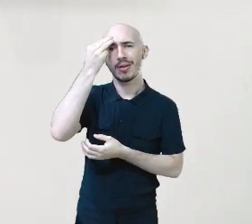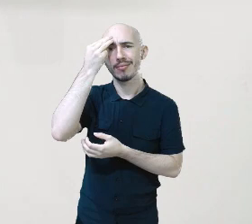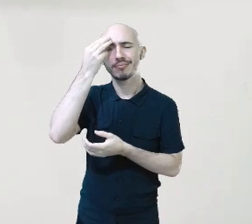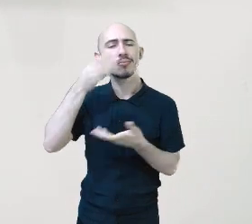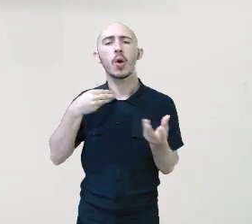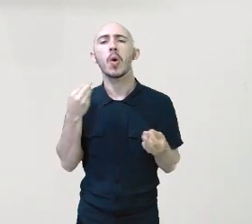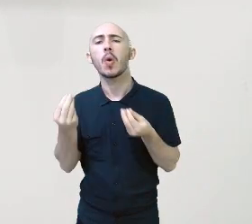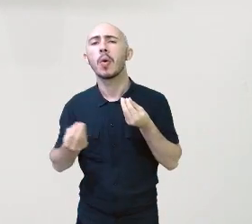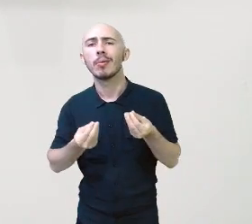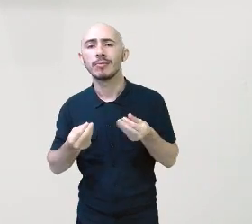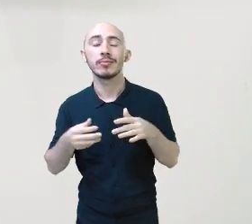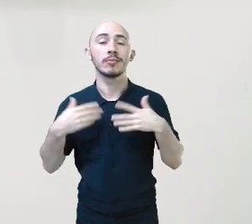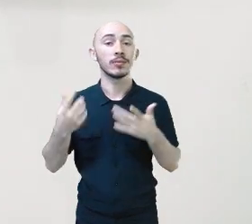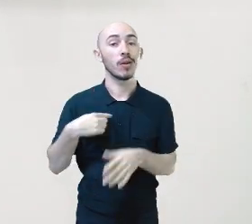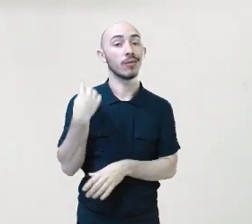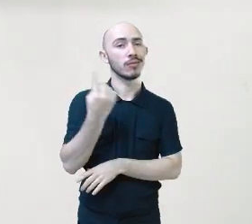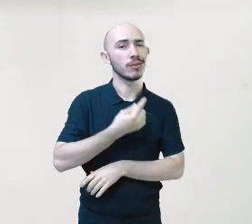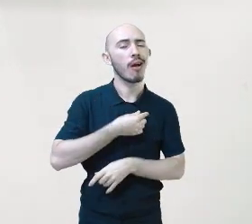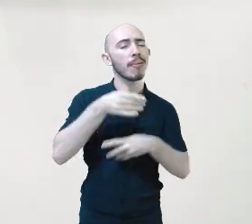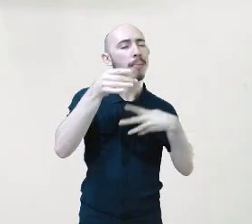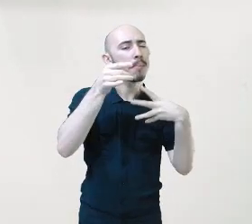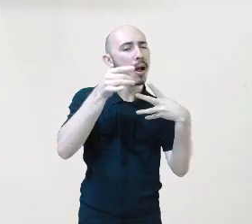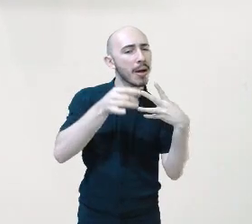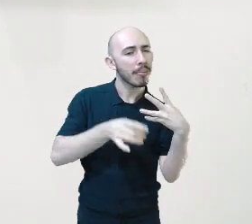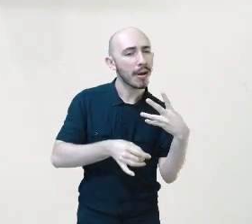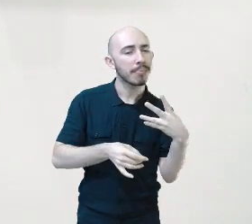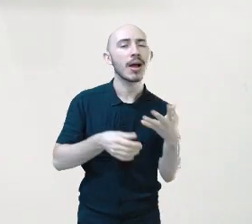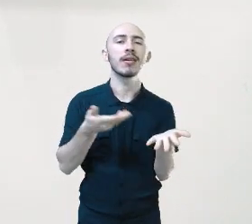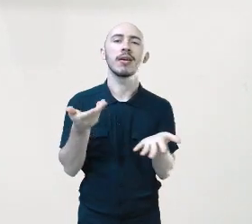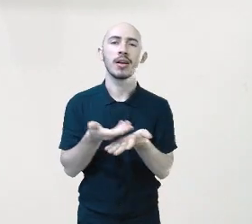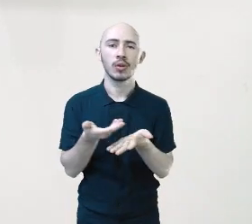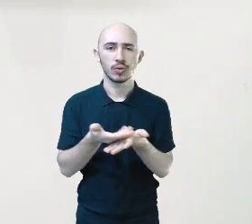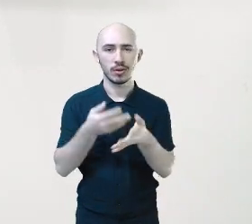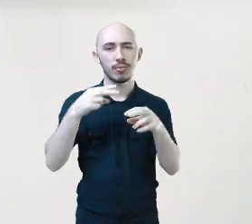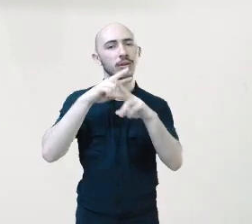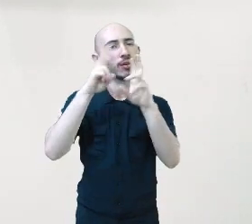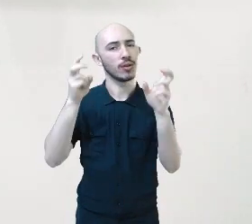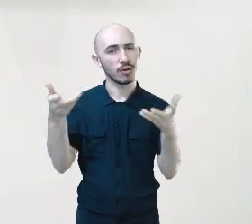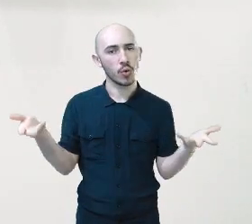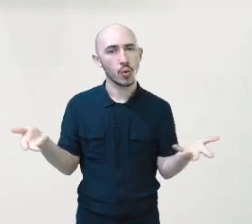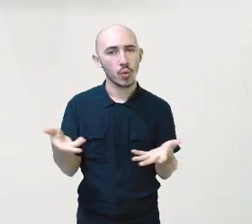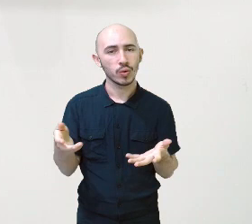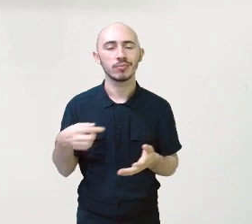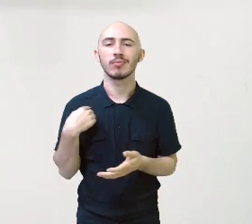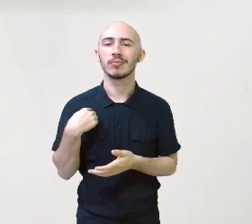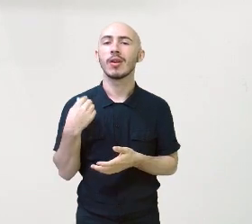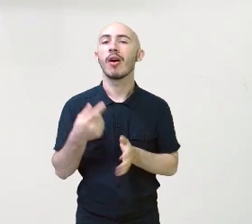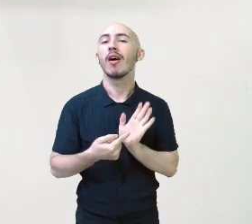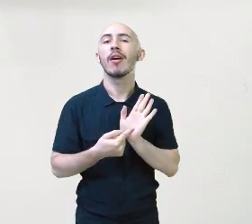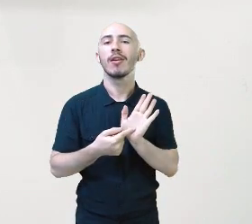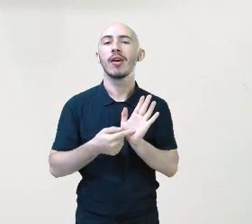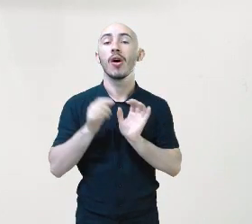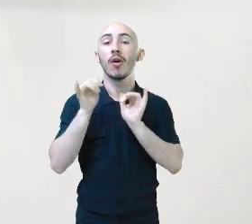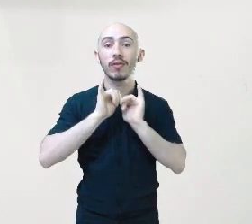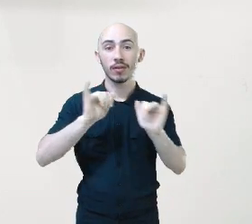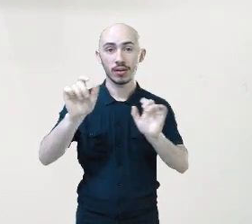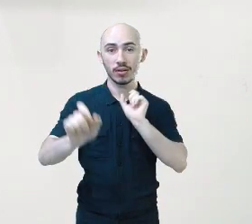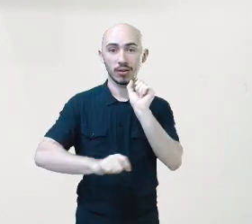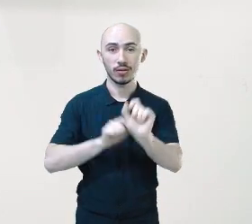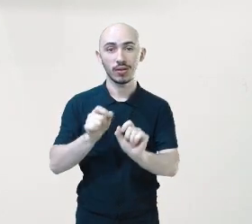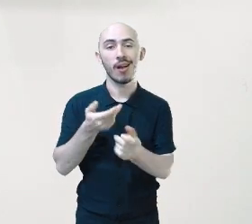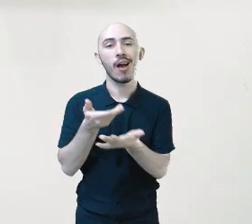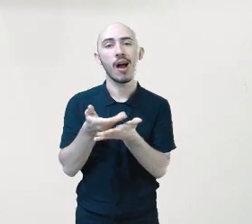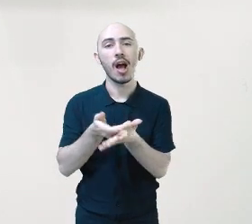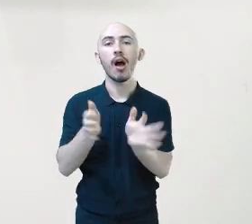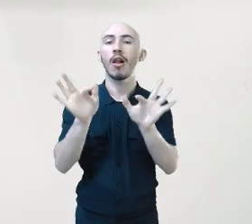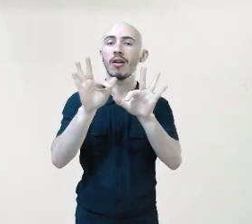coletiva? Nós vamos destrinchar todo esse assunto hoje e, como eu disse a vocês, no final da aula nós